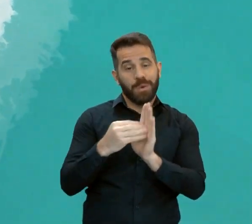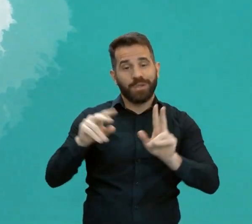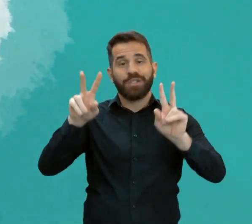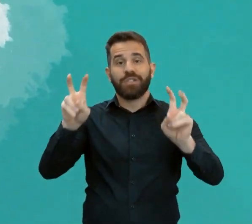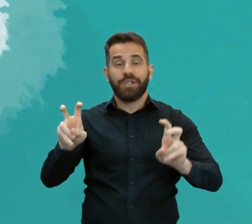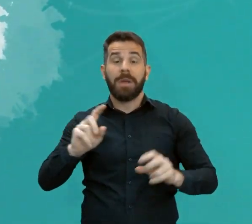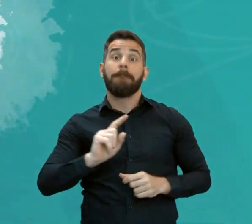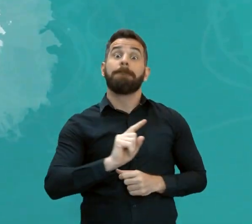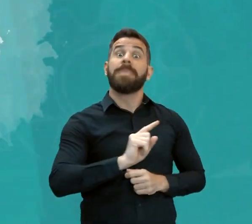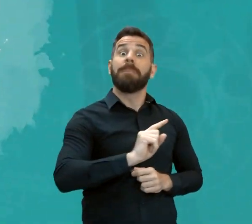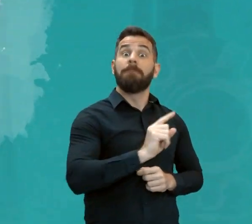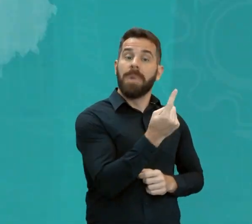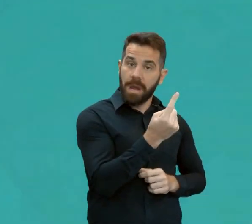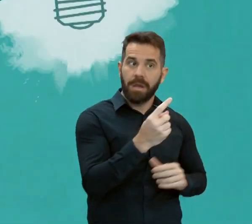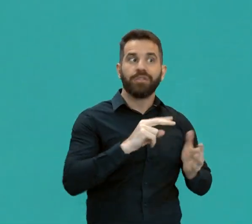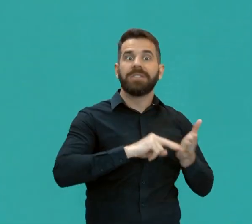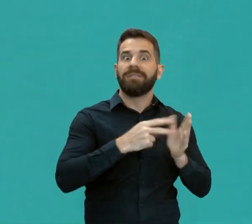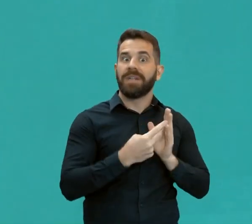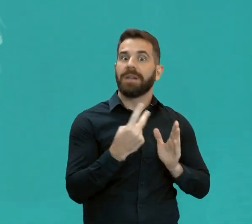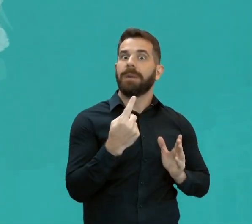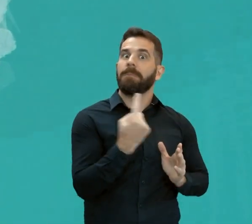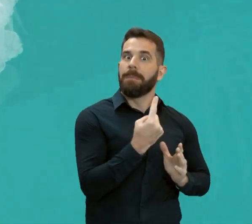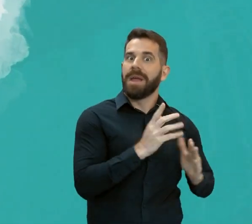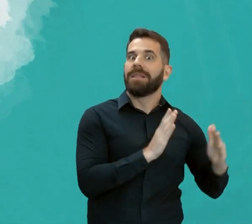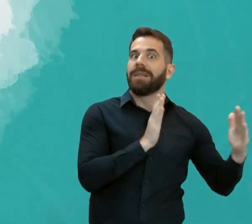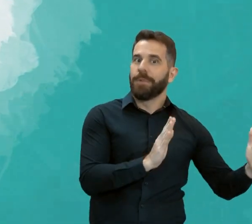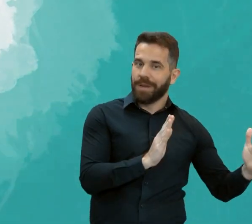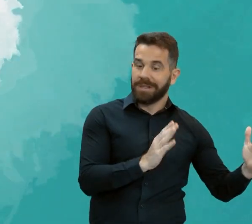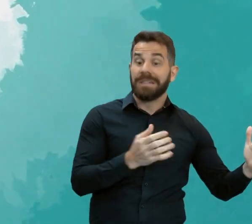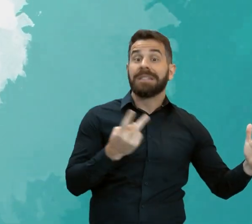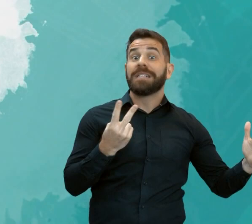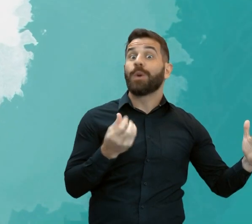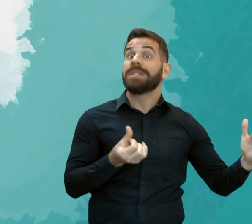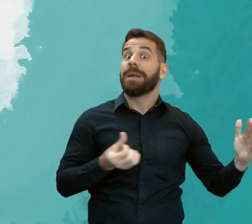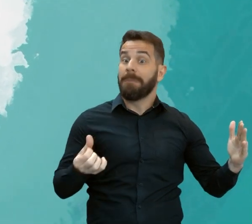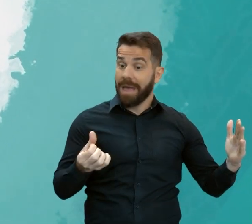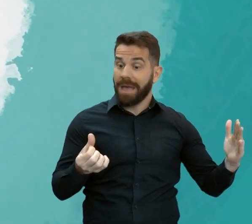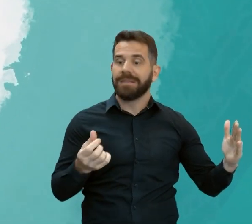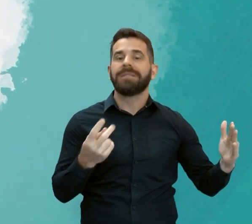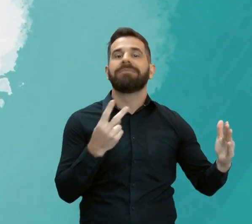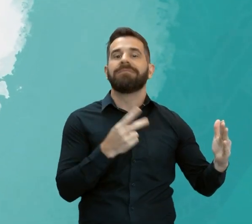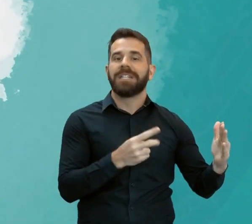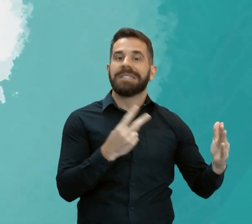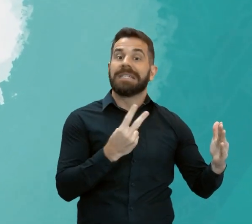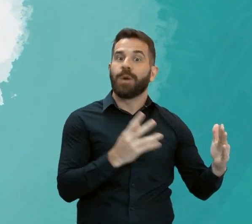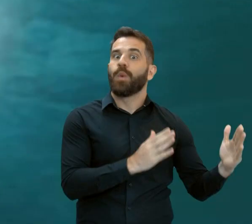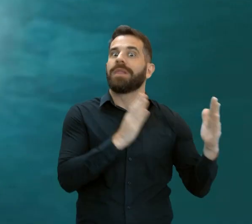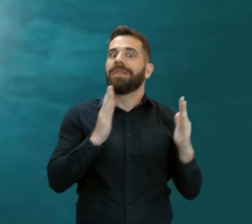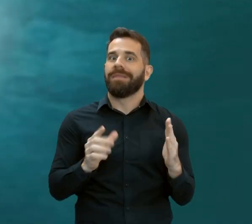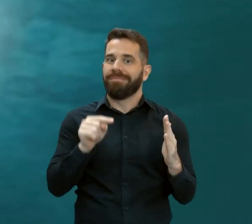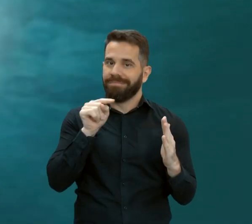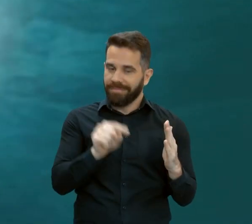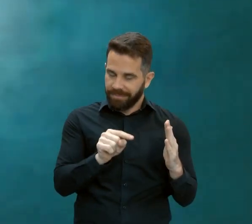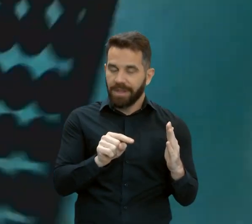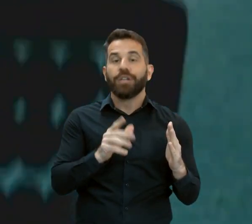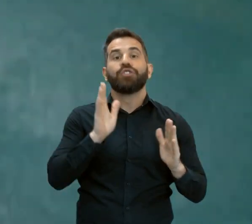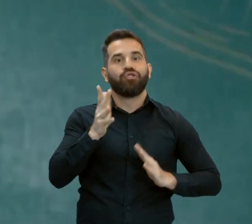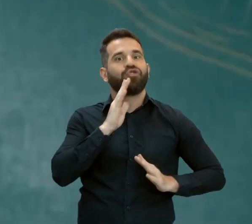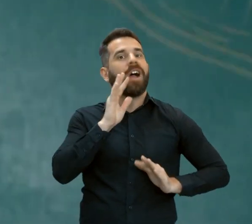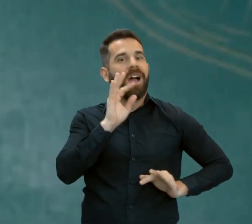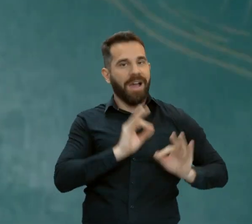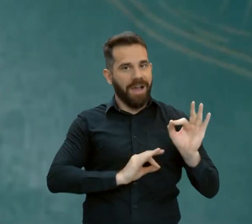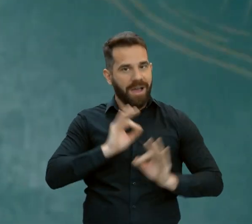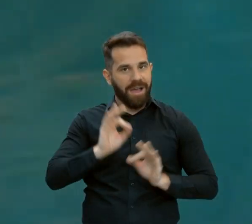primeira temporada, né? Segundo semestre vai sair o segundo da segunda temporada que está no ar. E nós já estamos preparando o terceiro e a